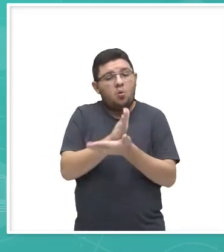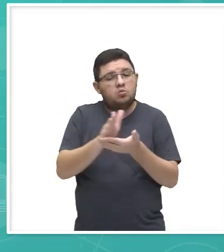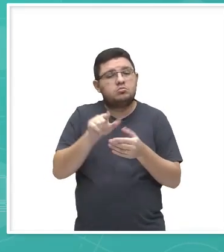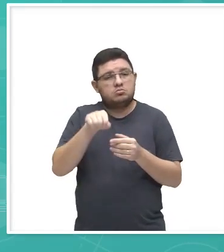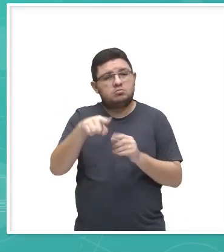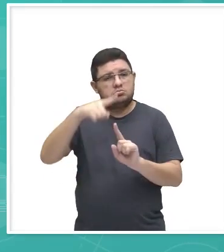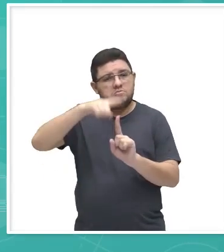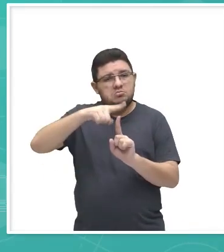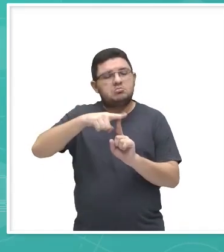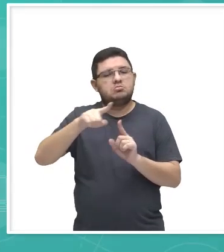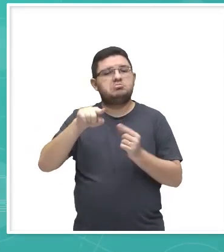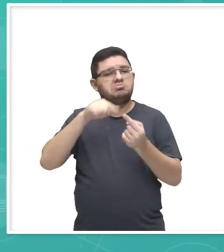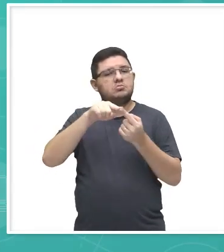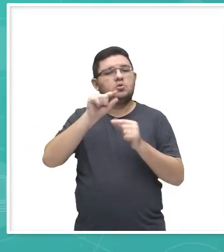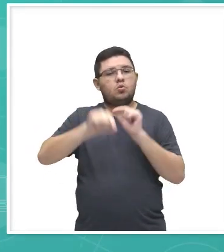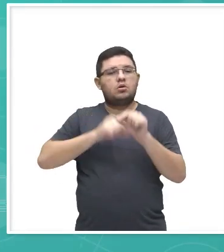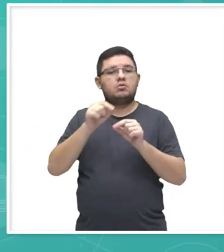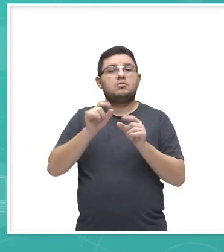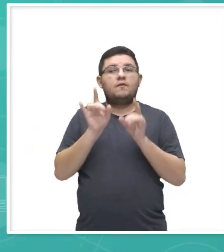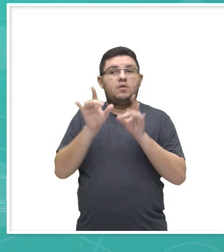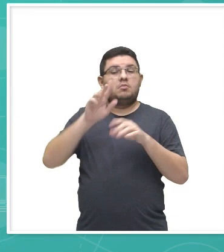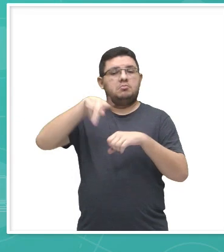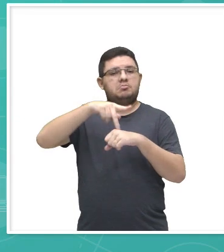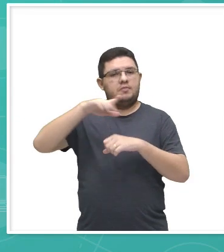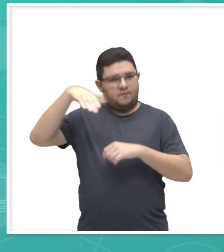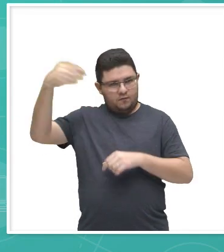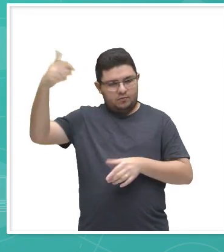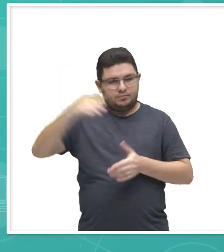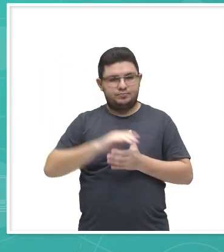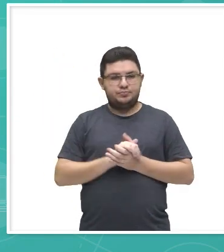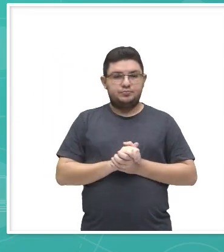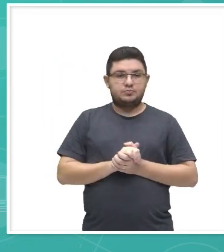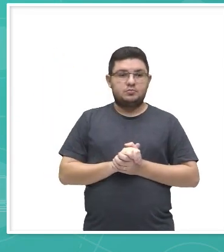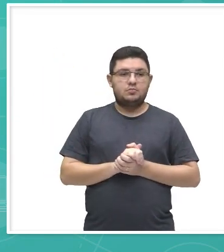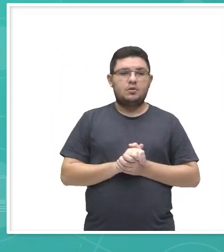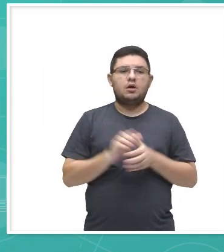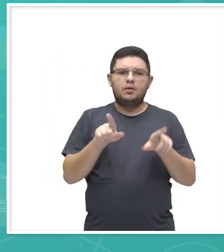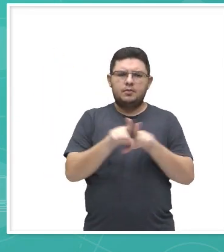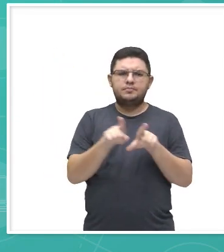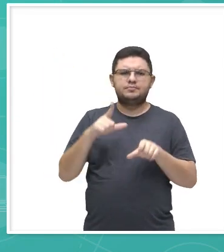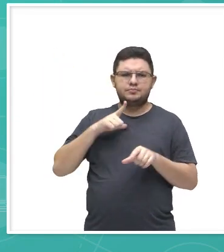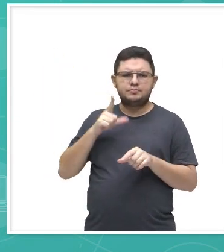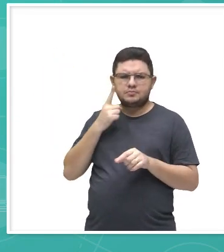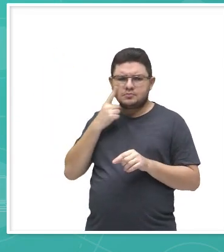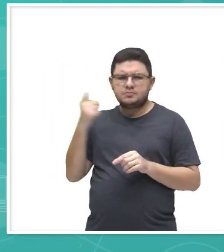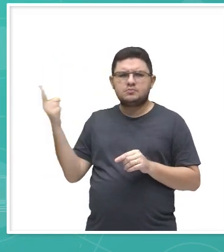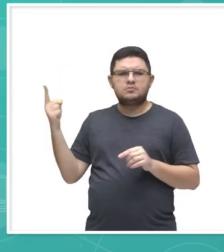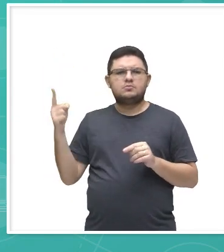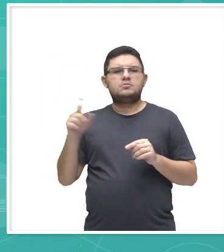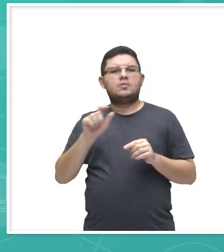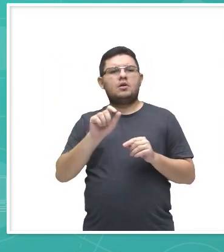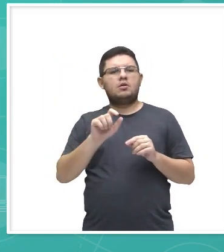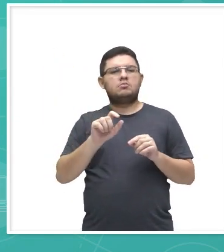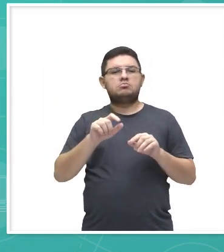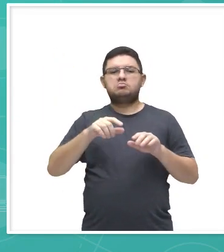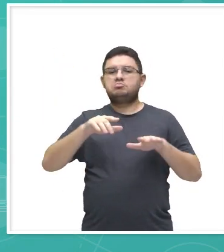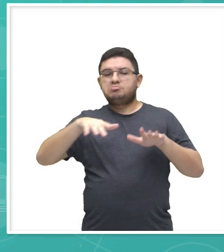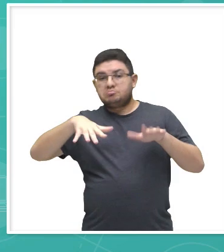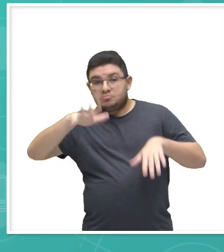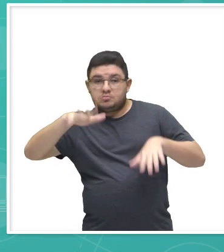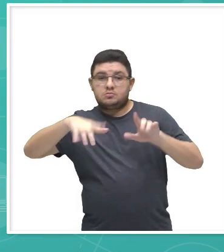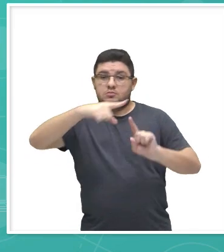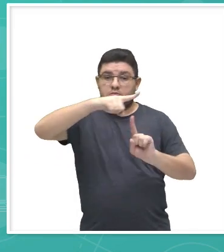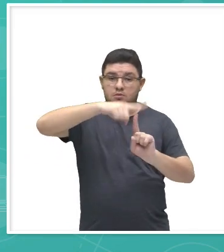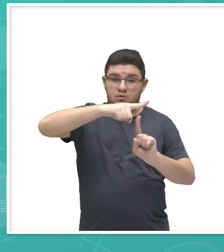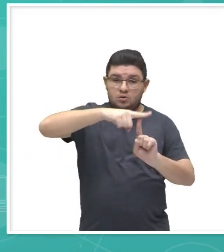temos os sistemas agrícolas, que eles vão se distinguir aí a partir do tamanho da área cultivada, né, e também do